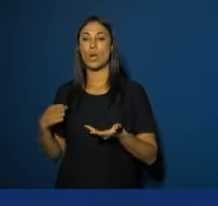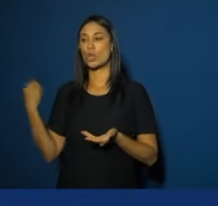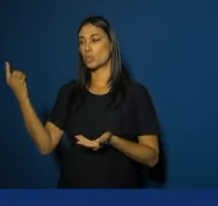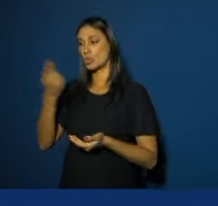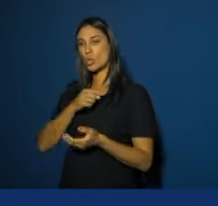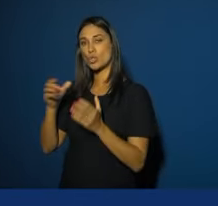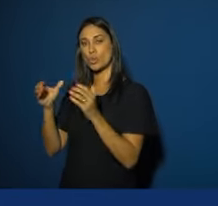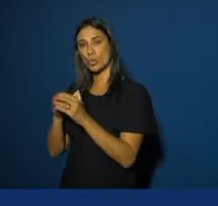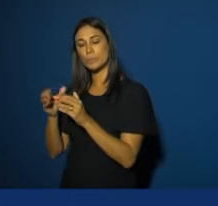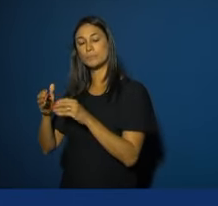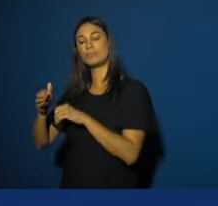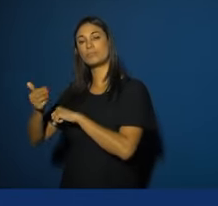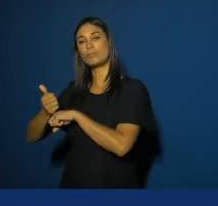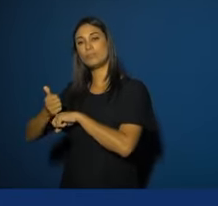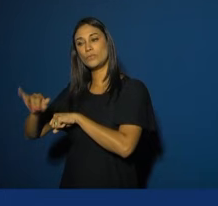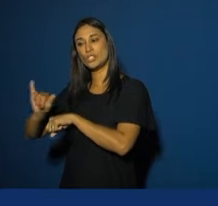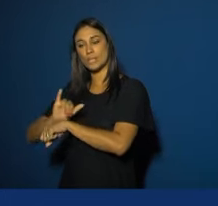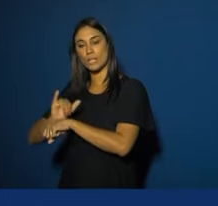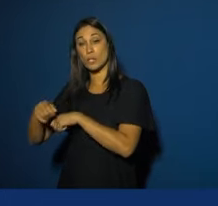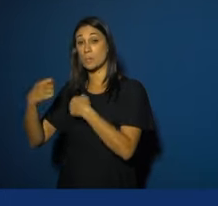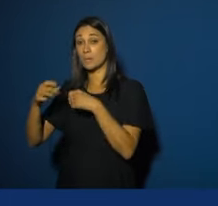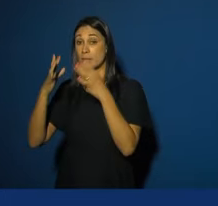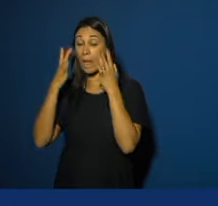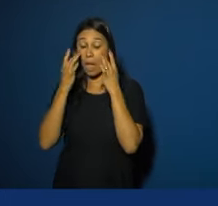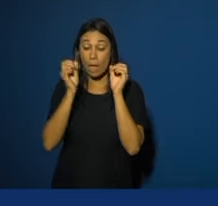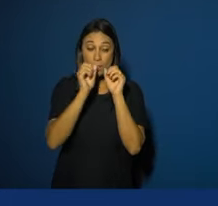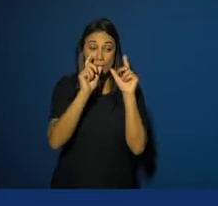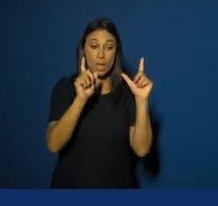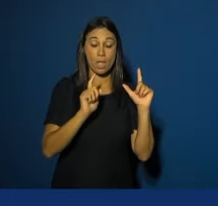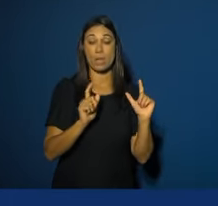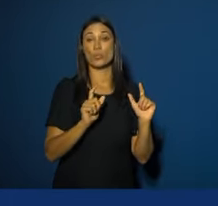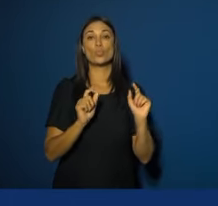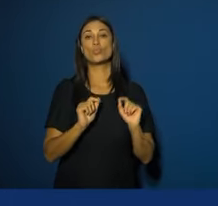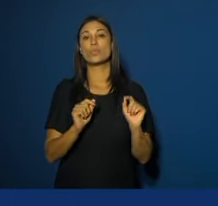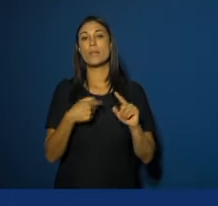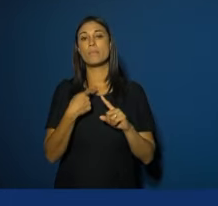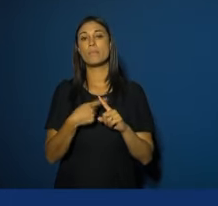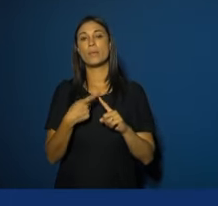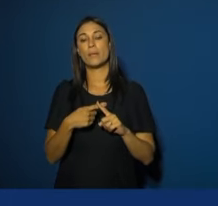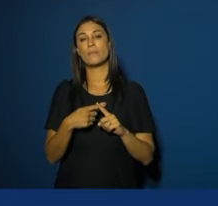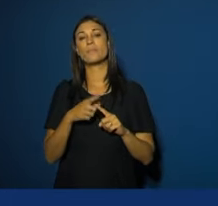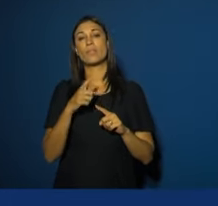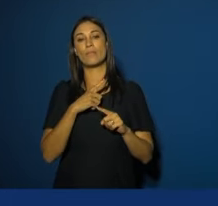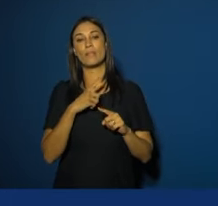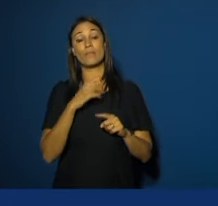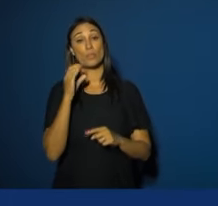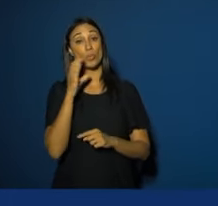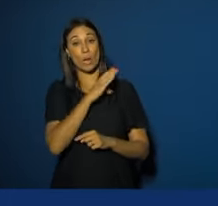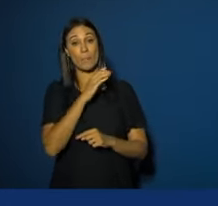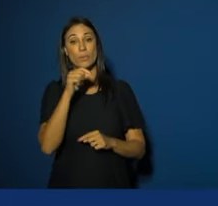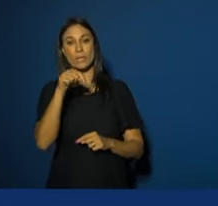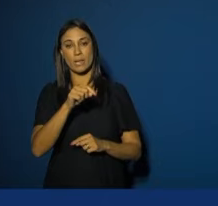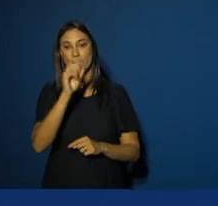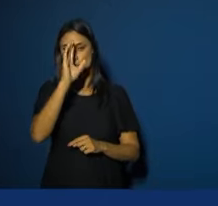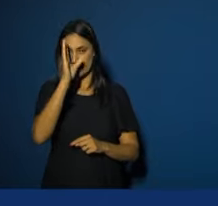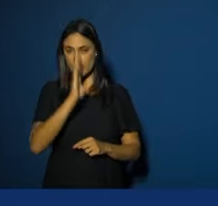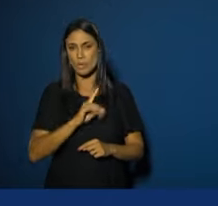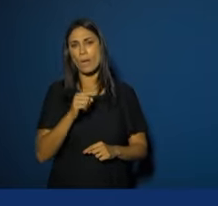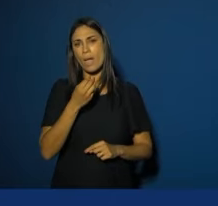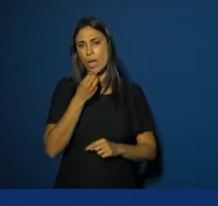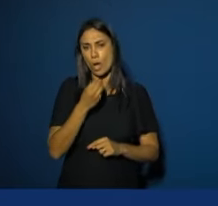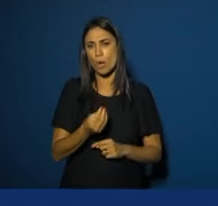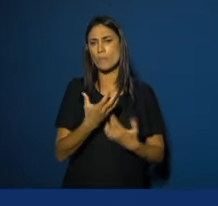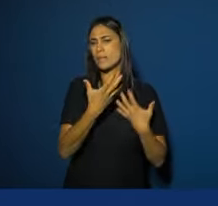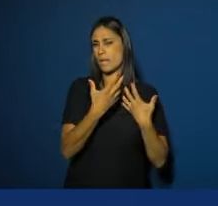grupos operaciones temos Temos que estar muito atentos estamos atentos porque vai vir muito rapidamente e o Brasil é um país que obviamente